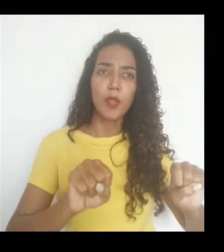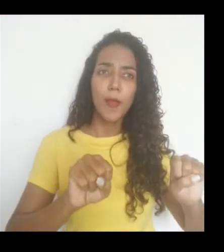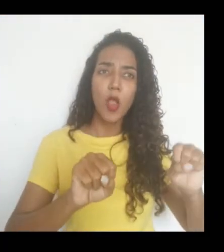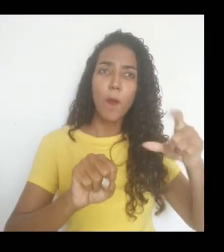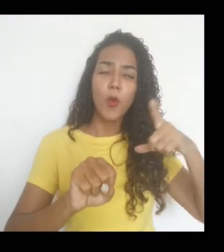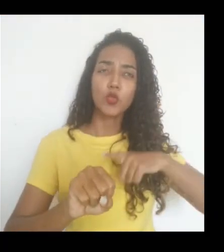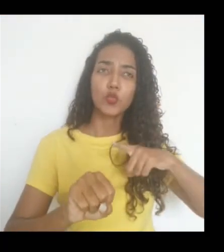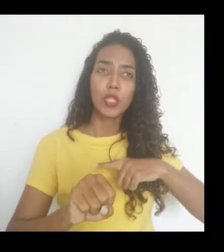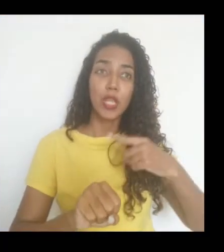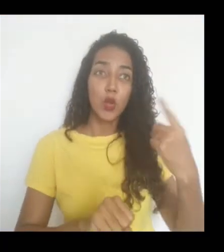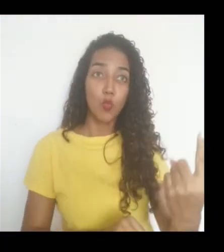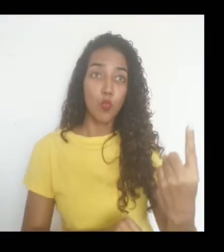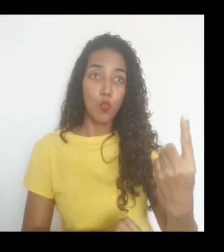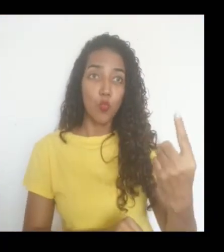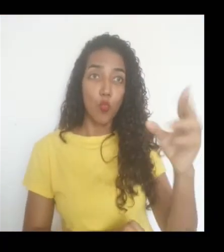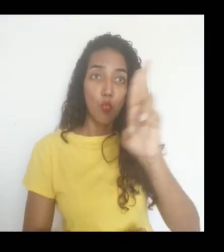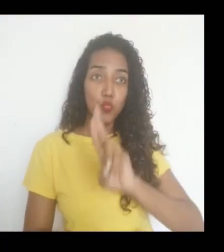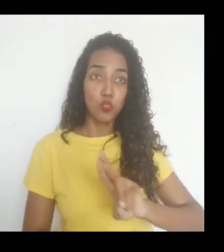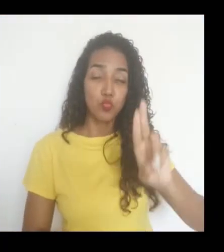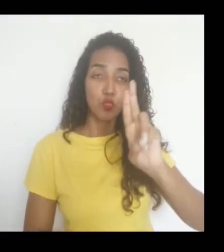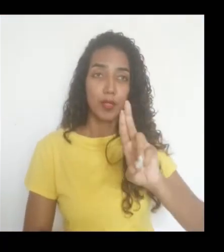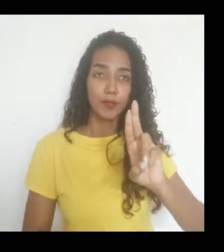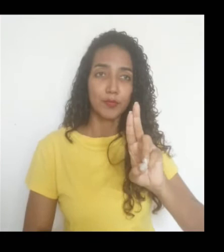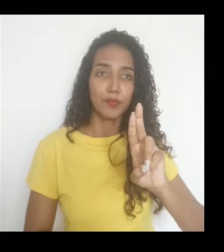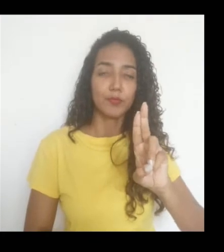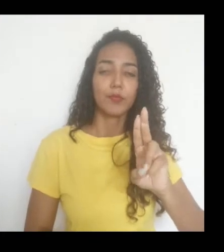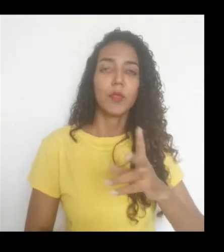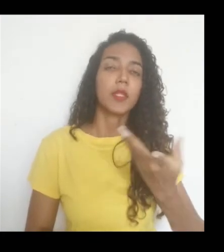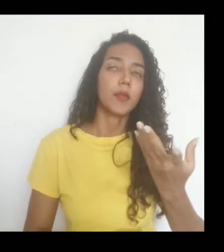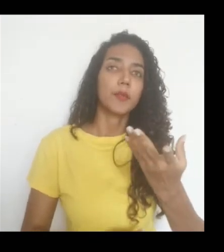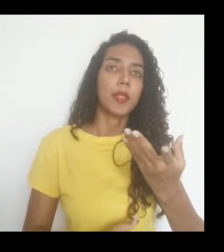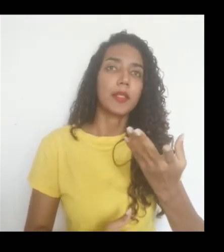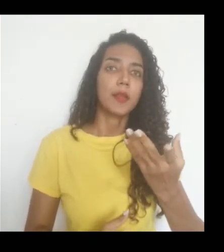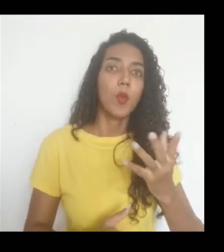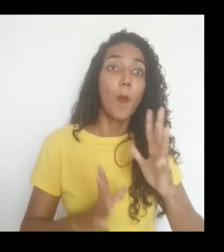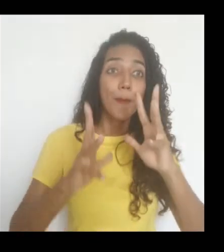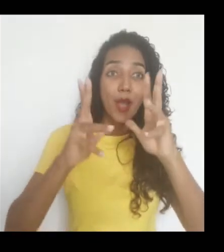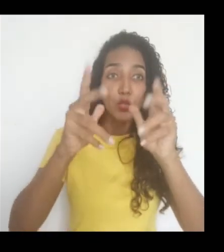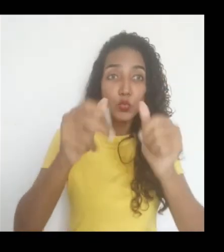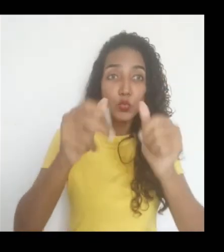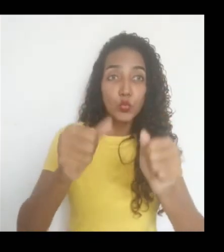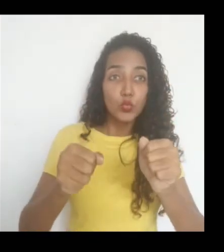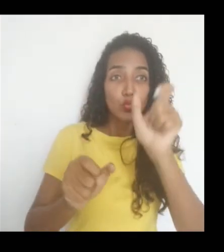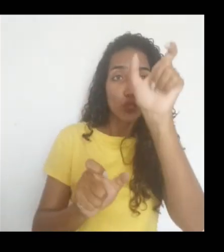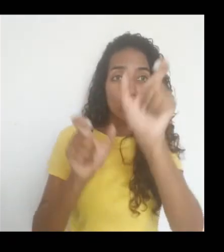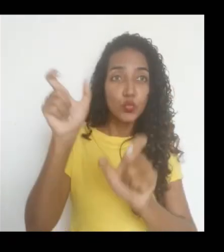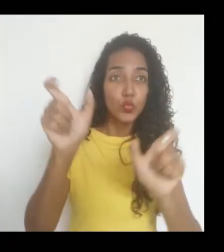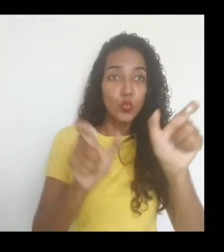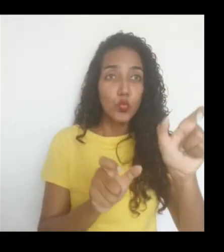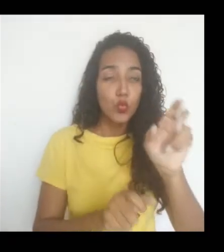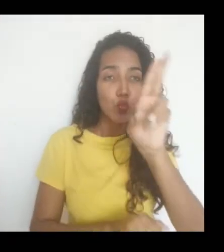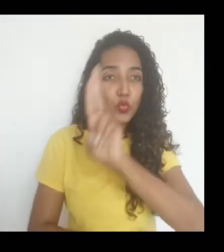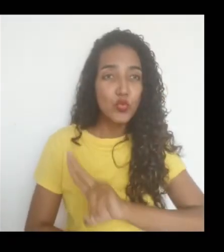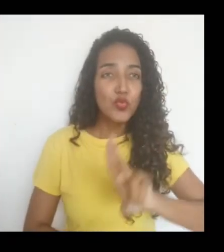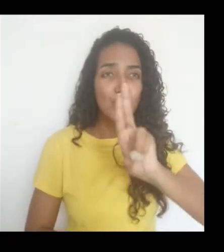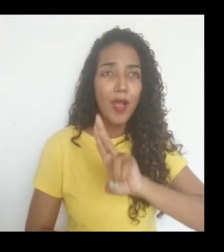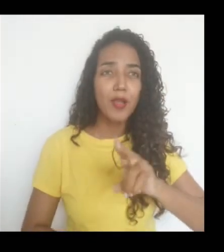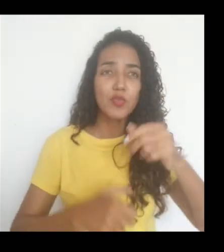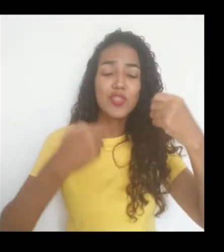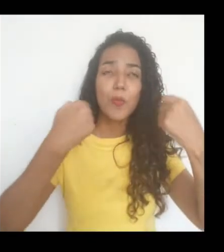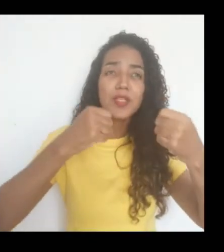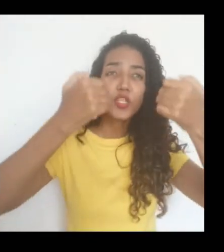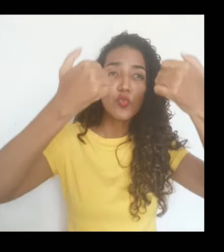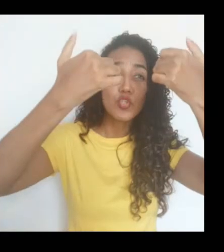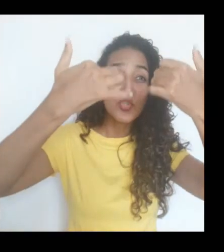Para todos os usuários, ou para cada usuário desse aí, eu preciso listar todas as propriedades que ele possui. Quais seriam